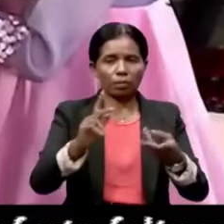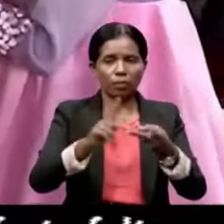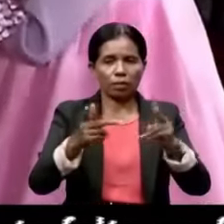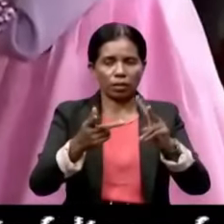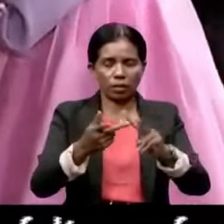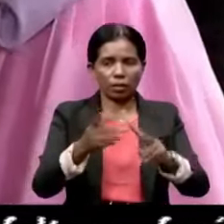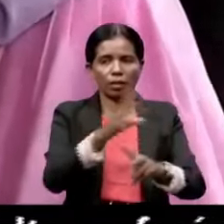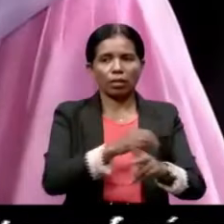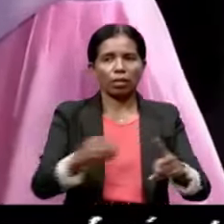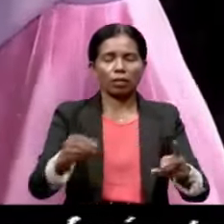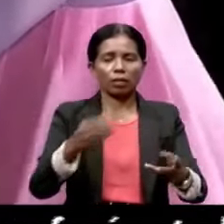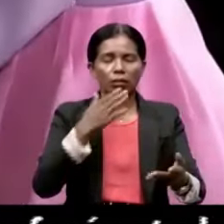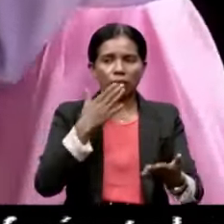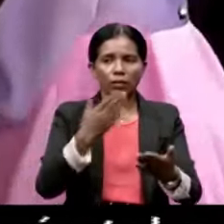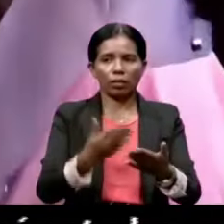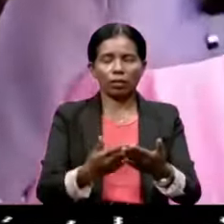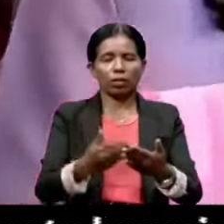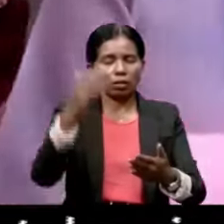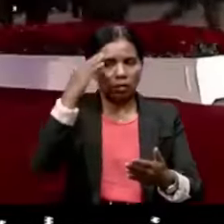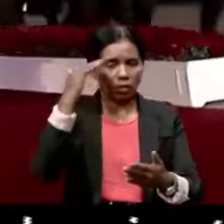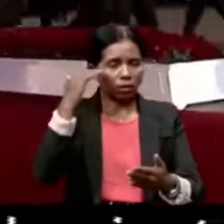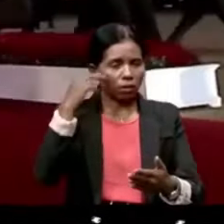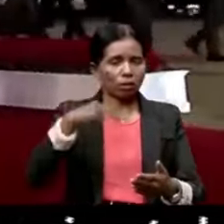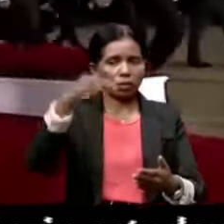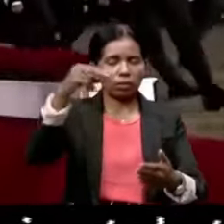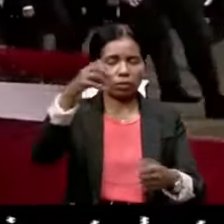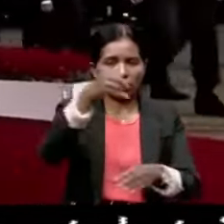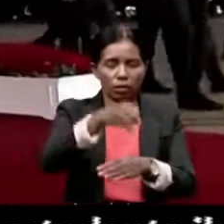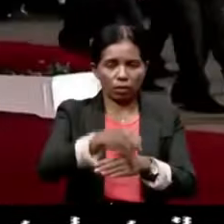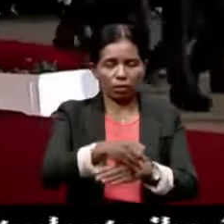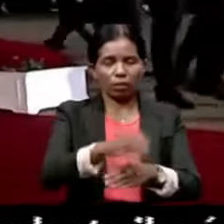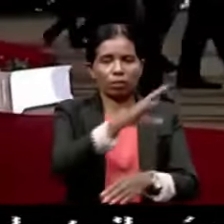estratégica nebe comprensivo ho Korea Norte inclui assunto segurança.